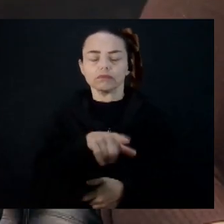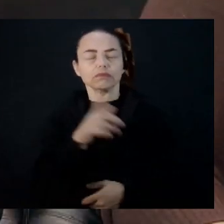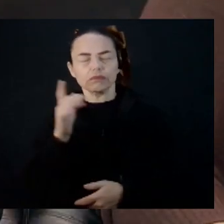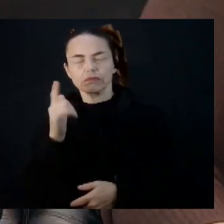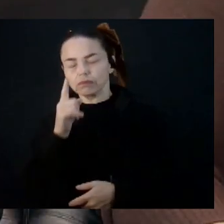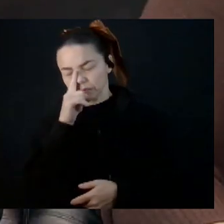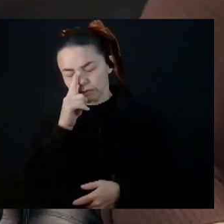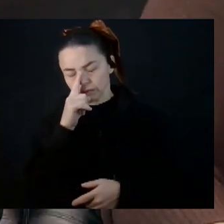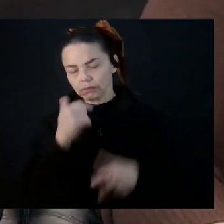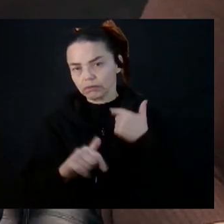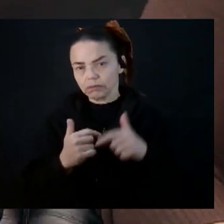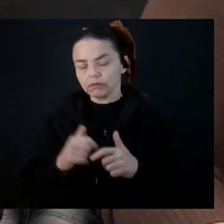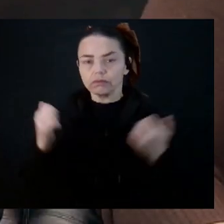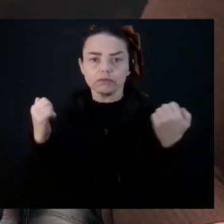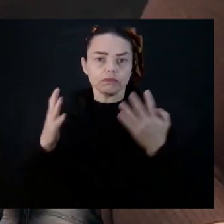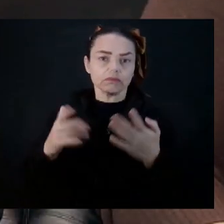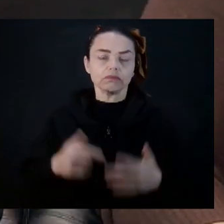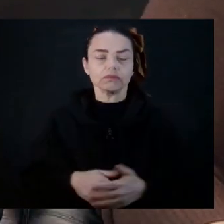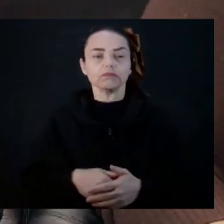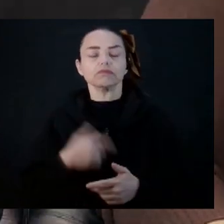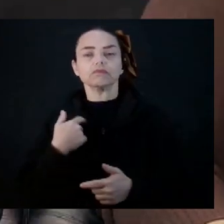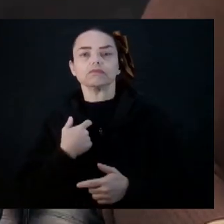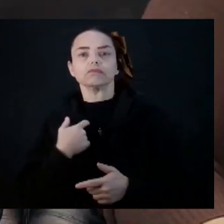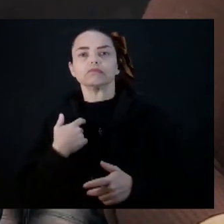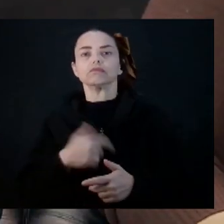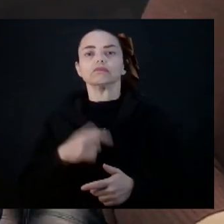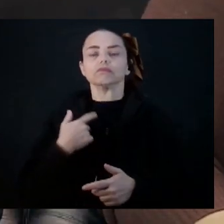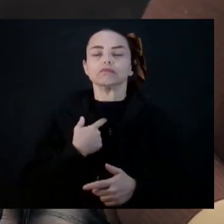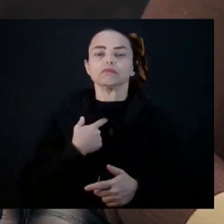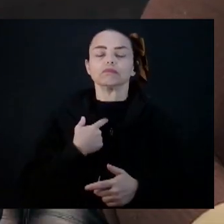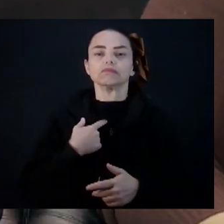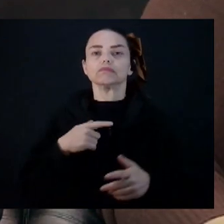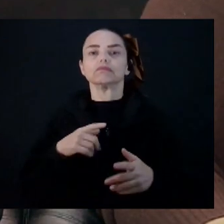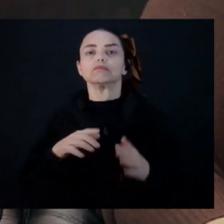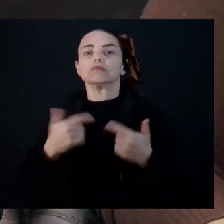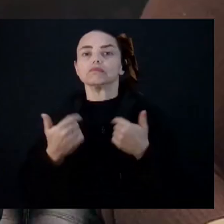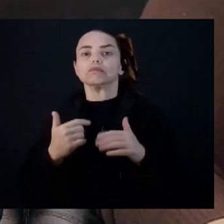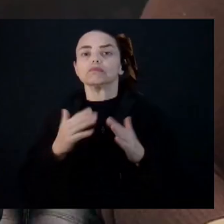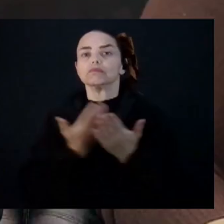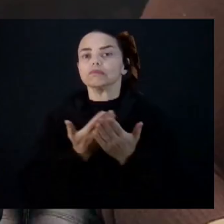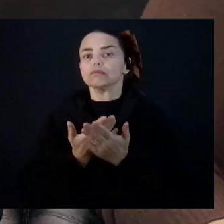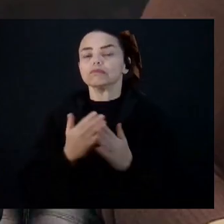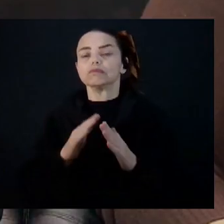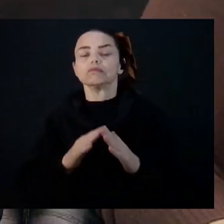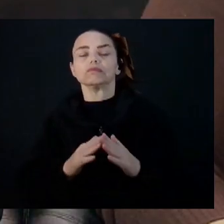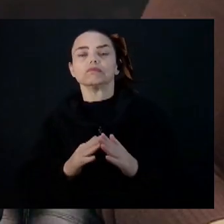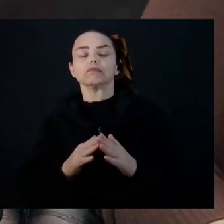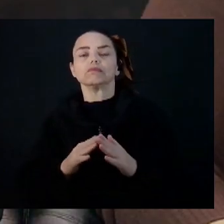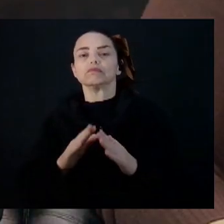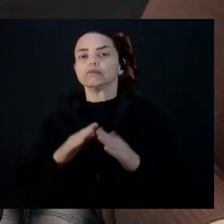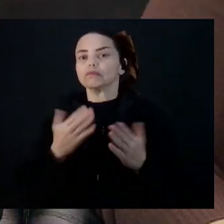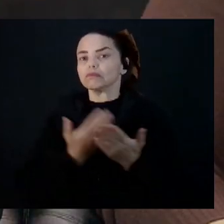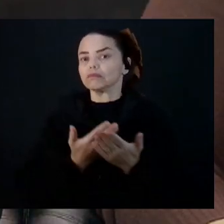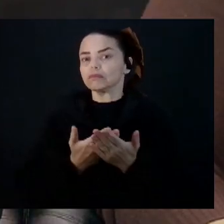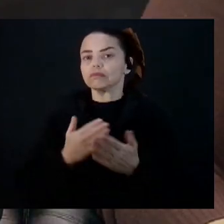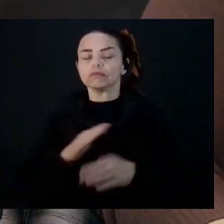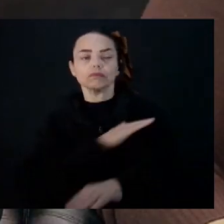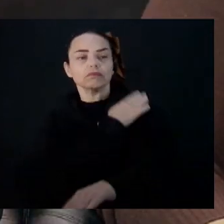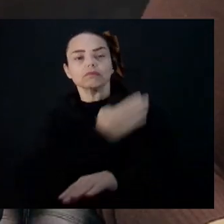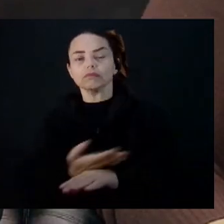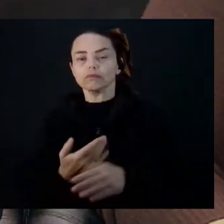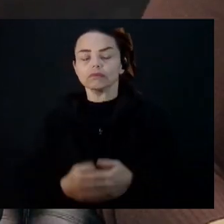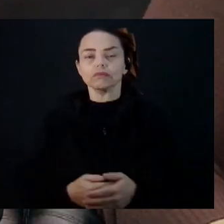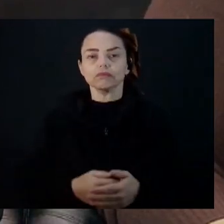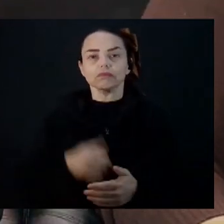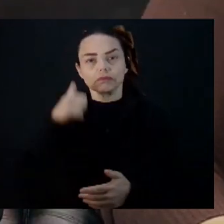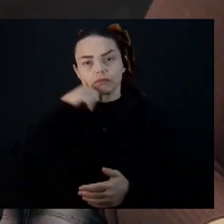fora ou essa criança que estuda no integral. De repente ela vê que a mãe vai estar em casa naquele dia e ela pensa,